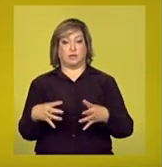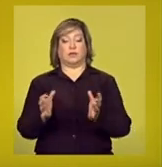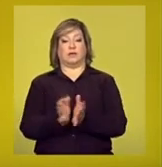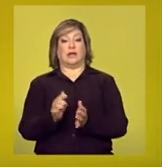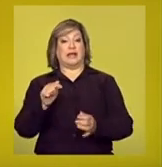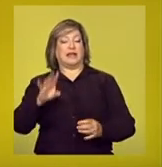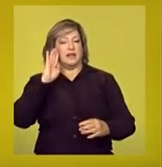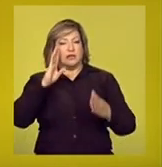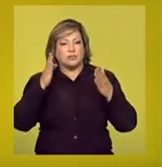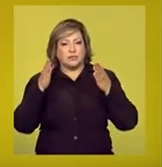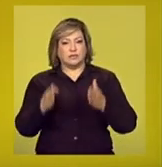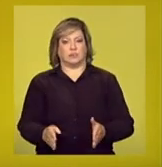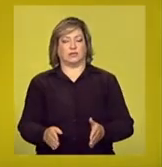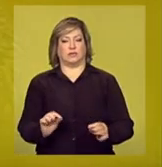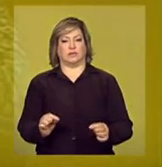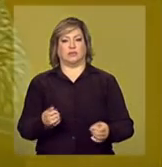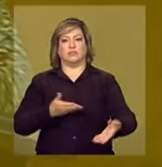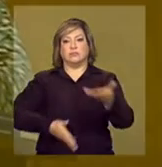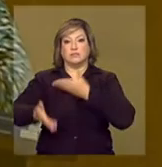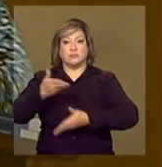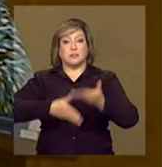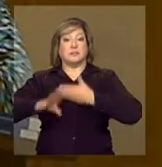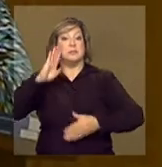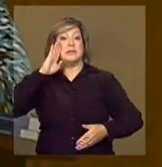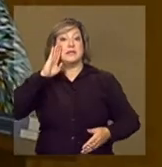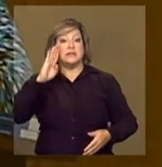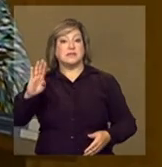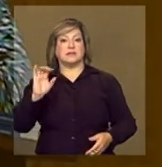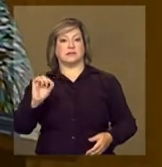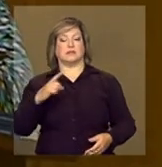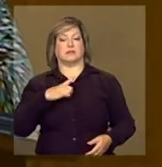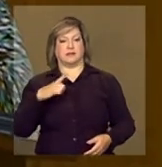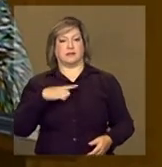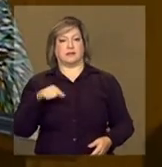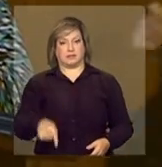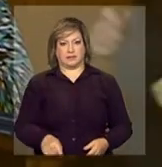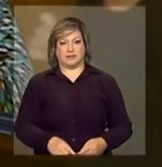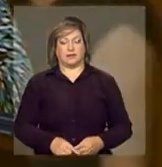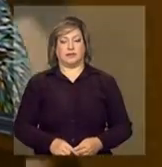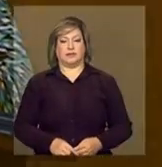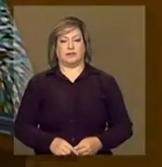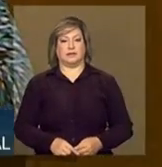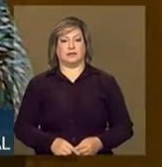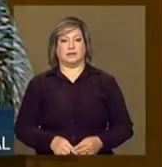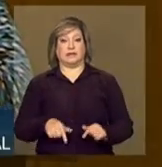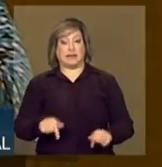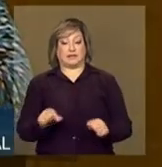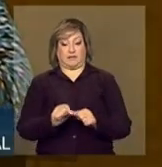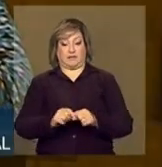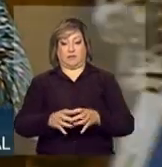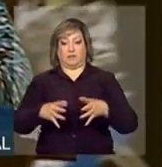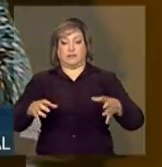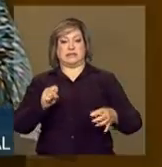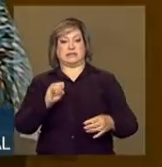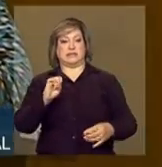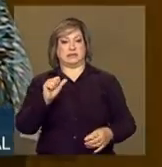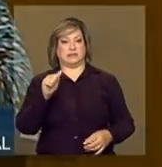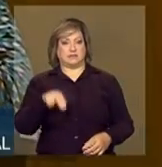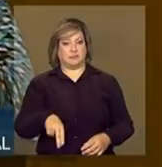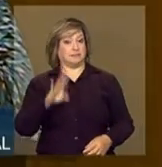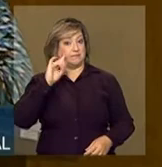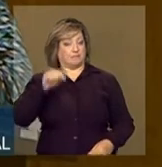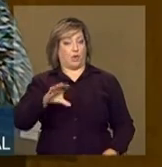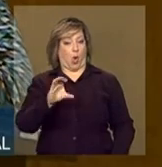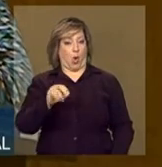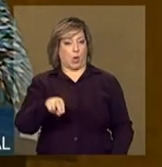o locus de articulação, é o principal locus mencionado nessa construção do CISAM. Todos